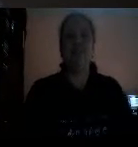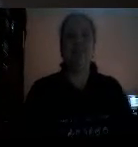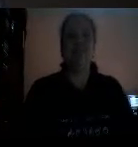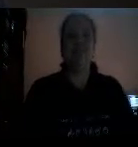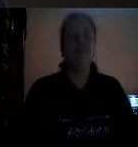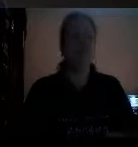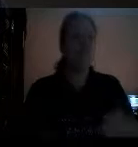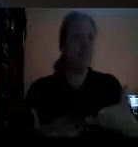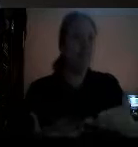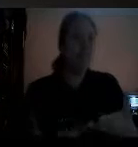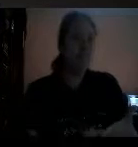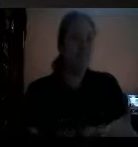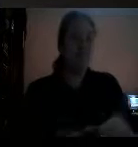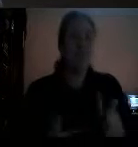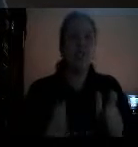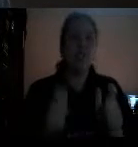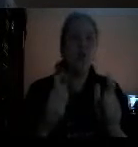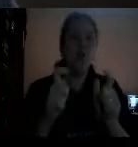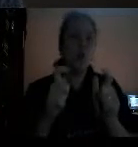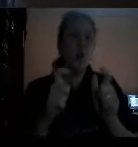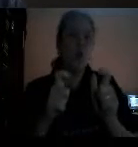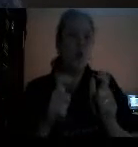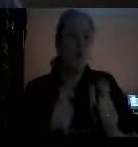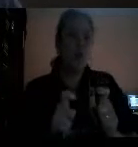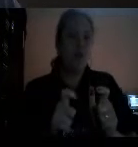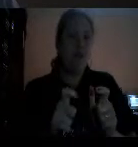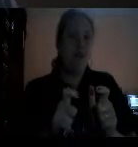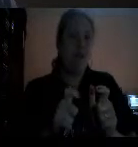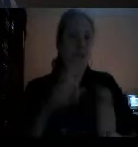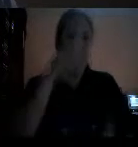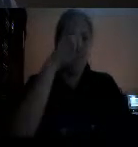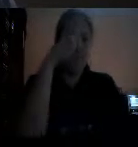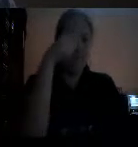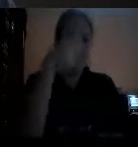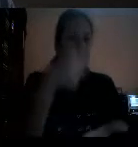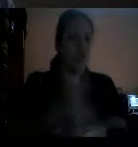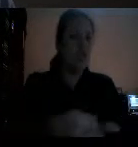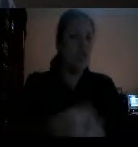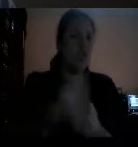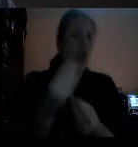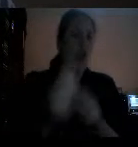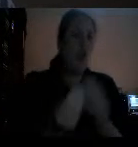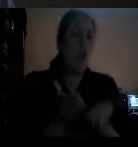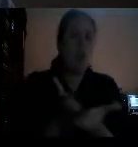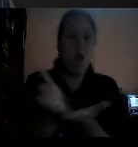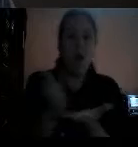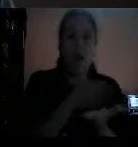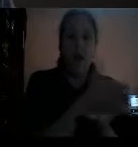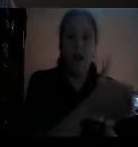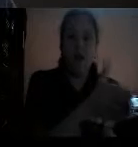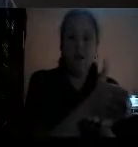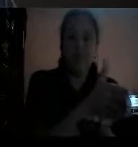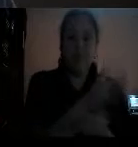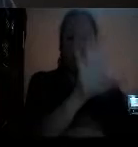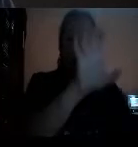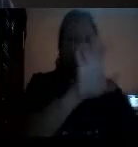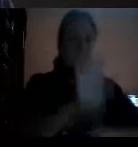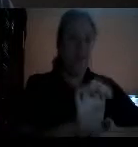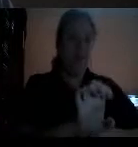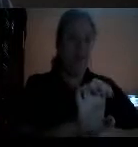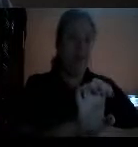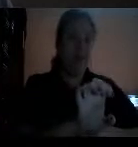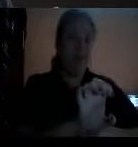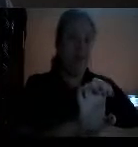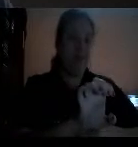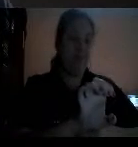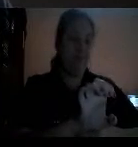determinar o que é o direcionamento deste estado. Ah, tá, então os indivíduos são determinados pela localidade que eles nascem e os estados são determinados